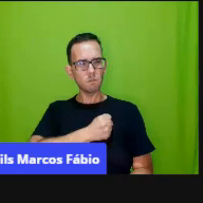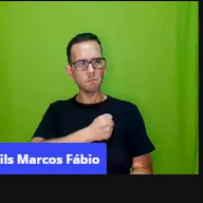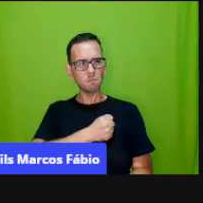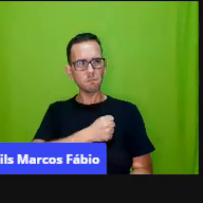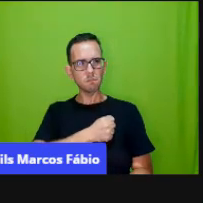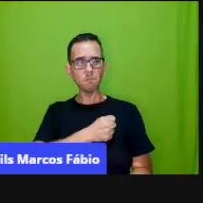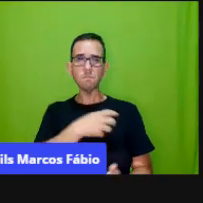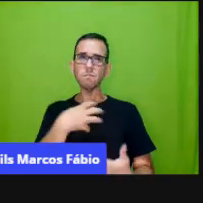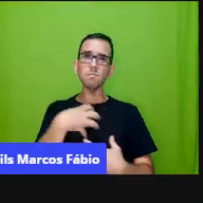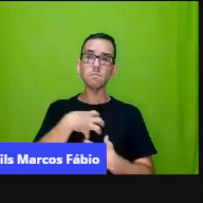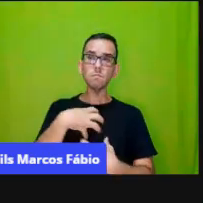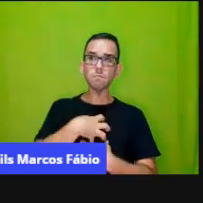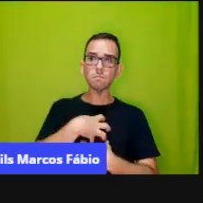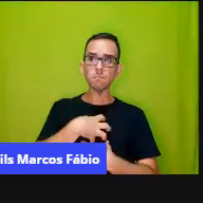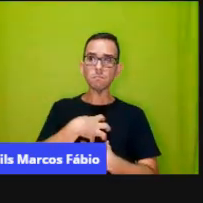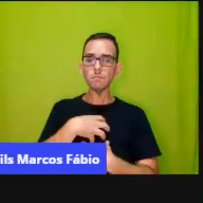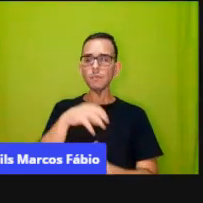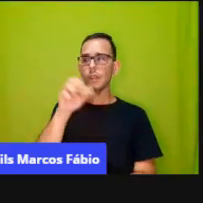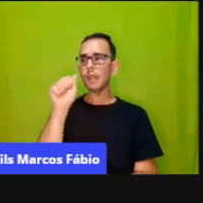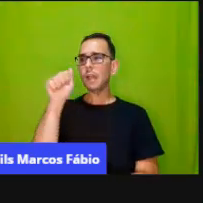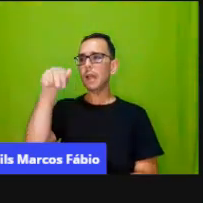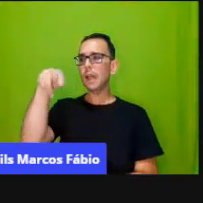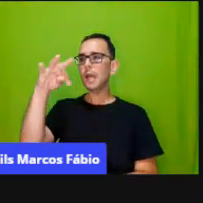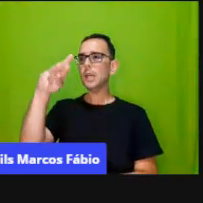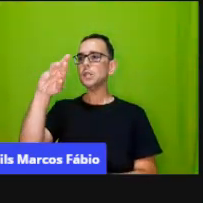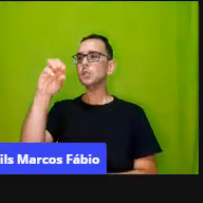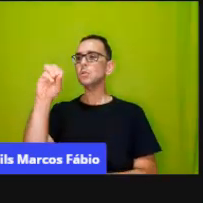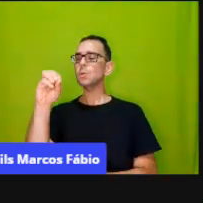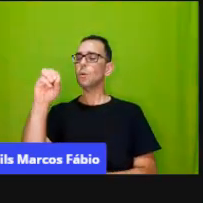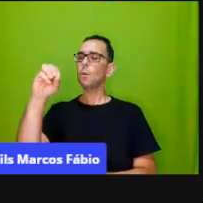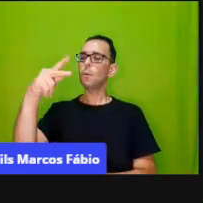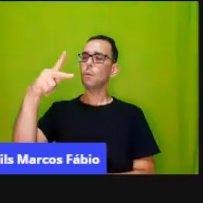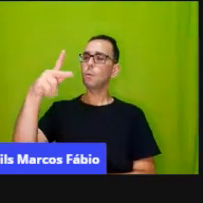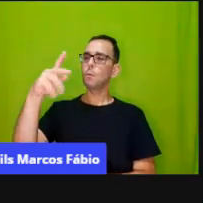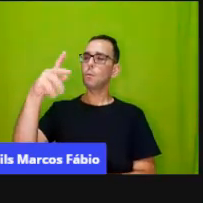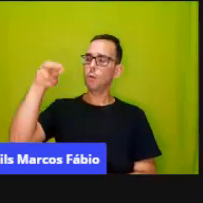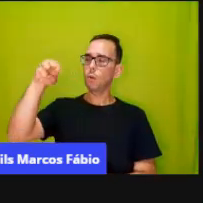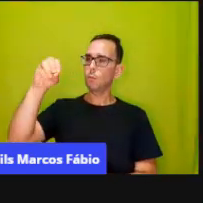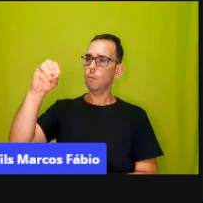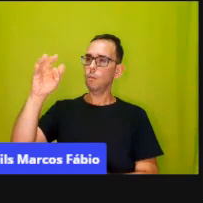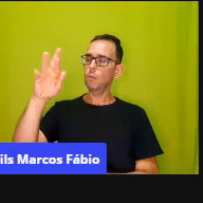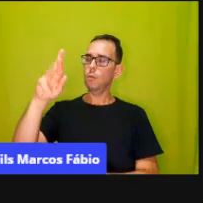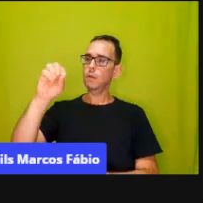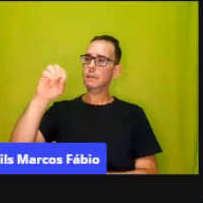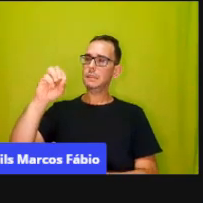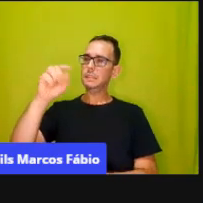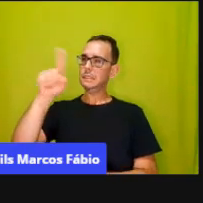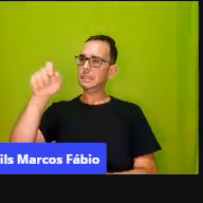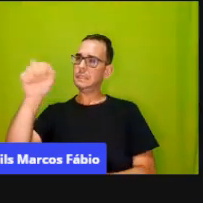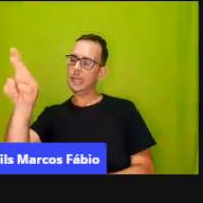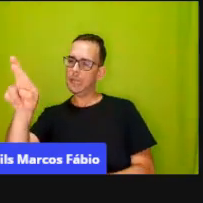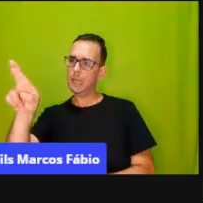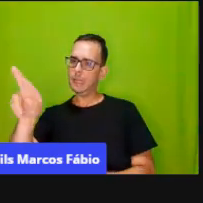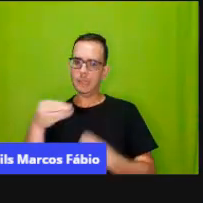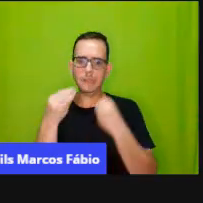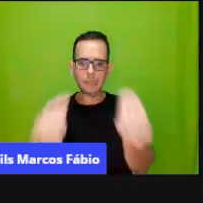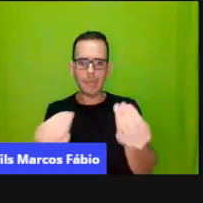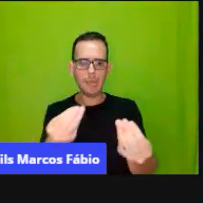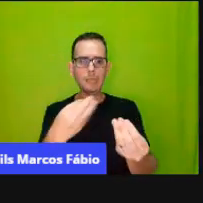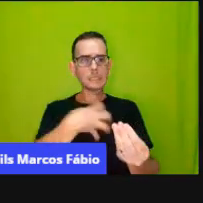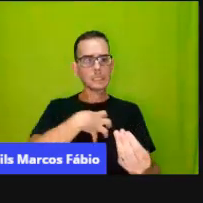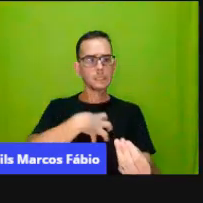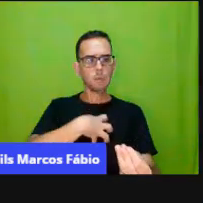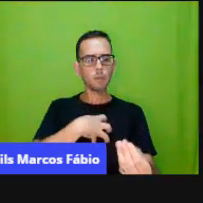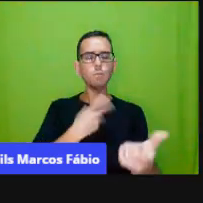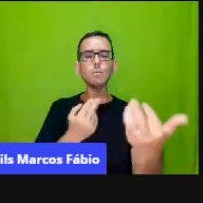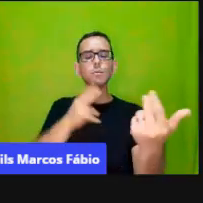sentido de antropomorfizar sentimentos humanos, dar aos animais sentimentos humanos, dar o mesmo